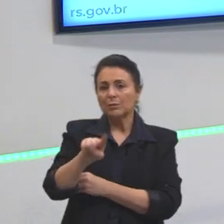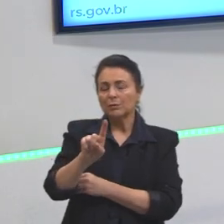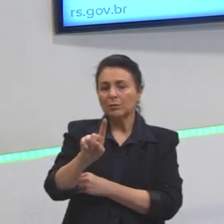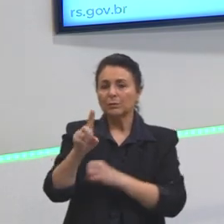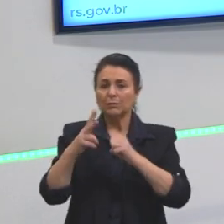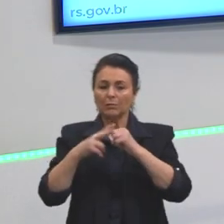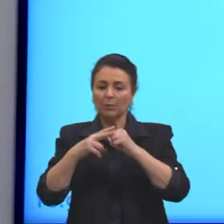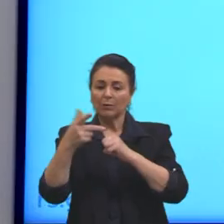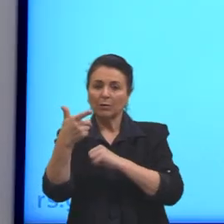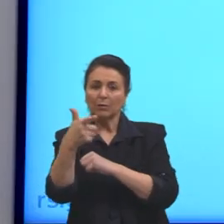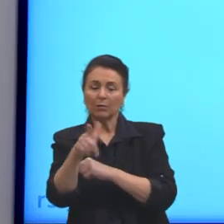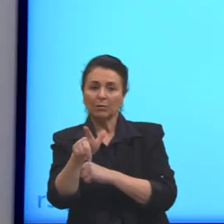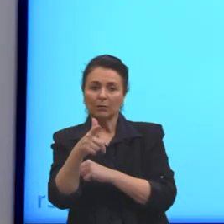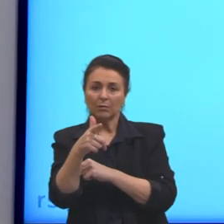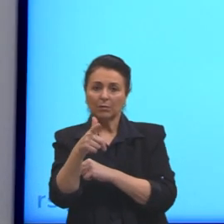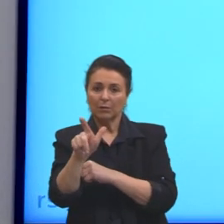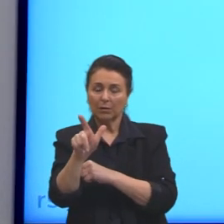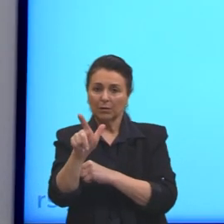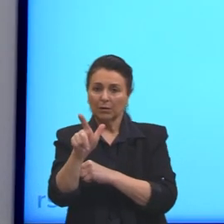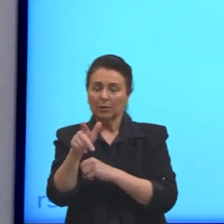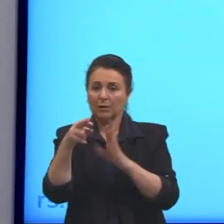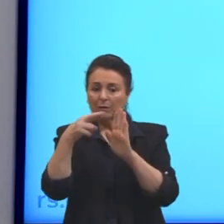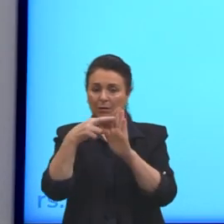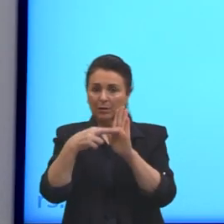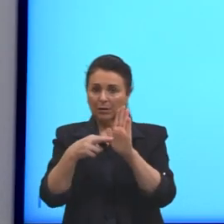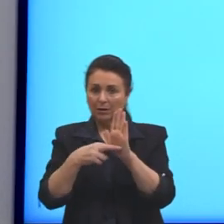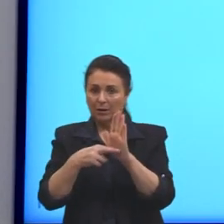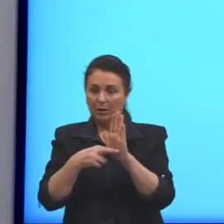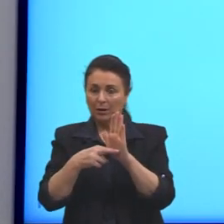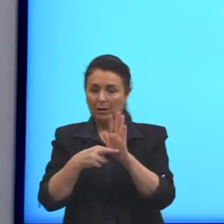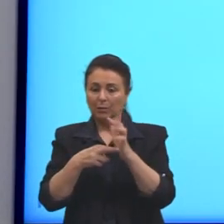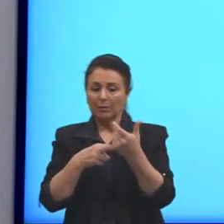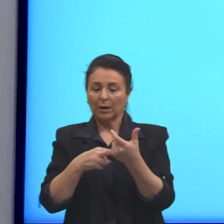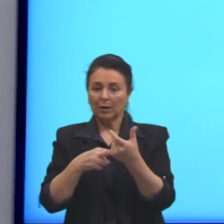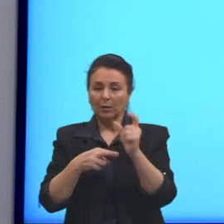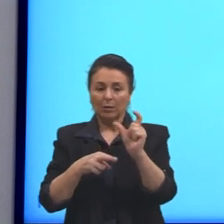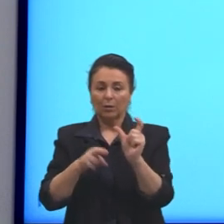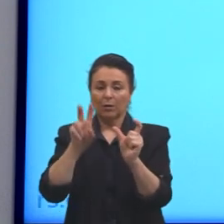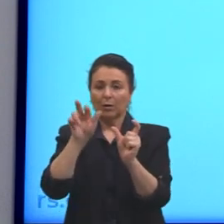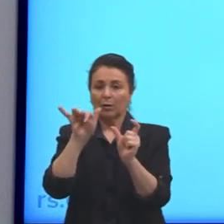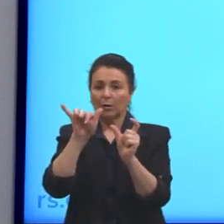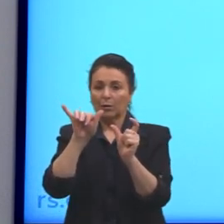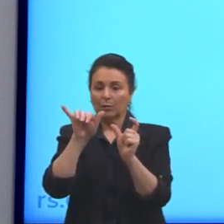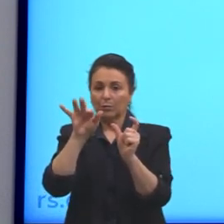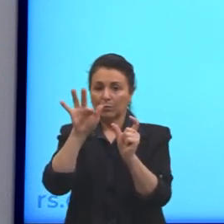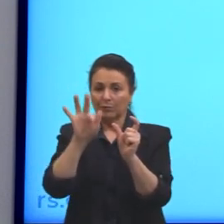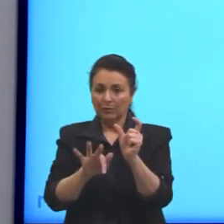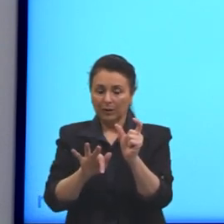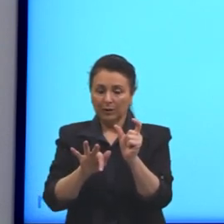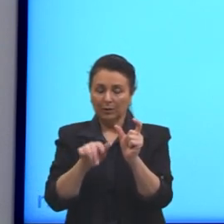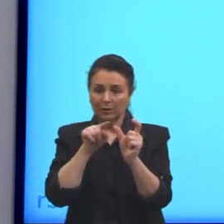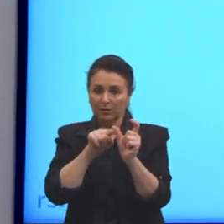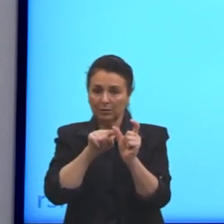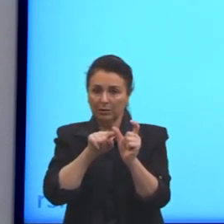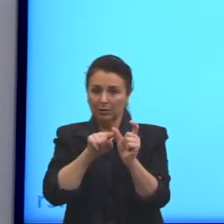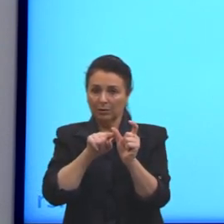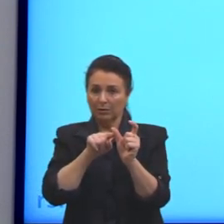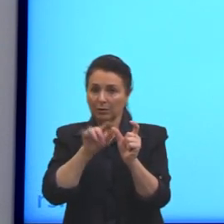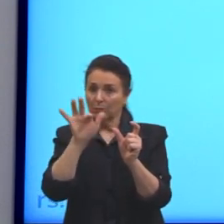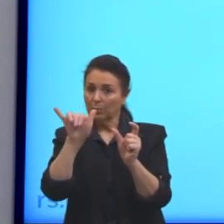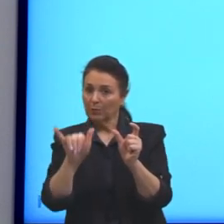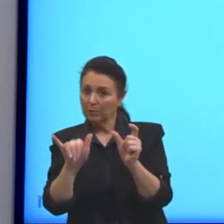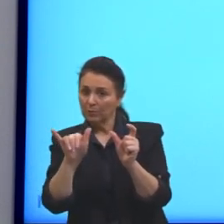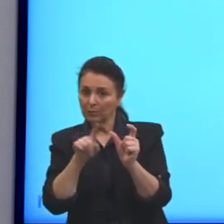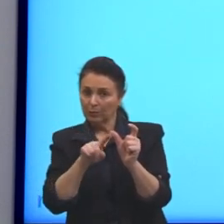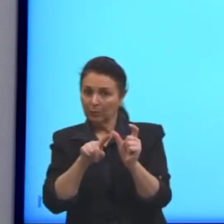outros verbos que não são dentro dessas terminações não estão dentro dessas terminações não terminam Y